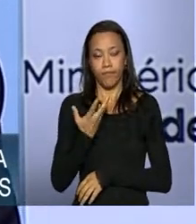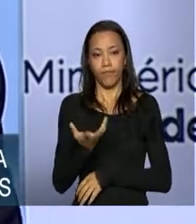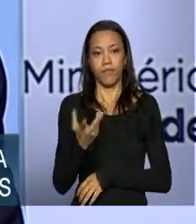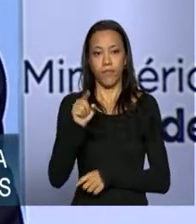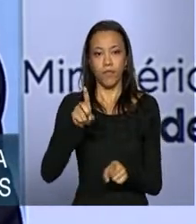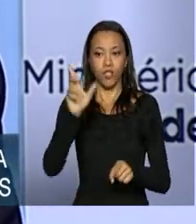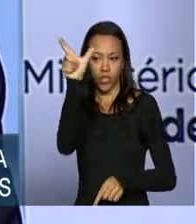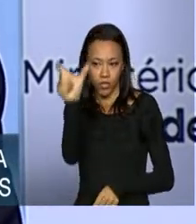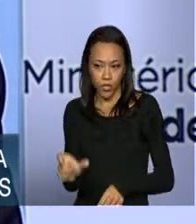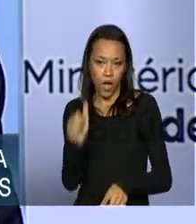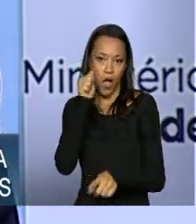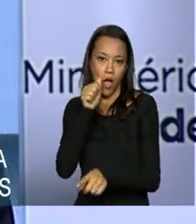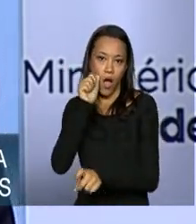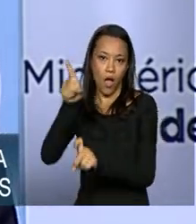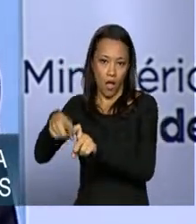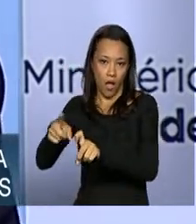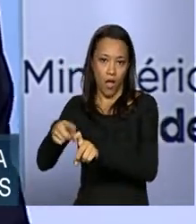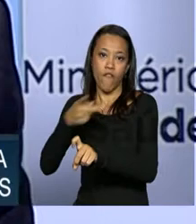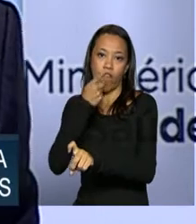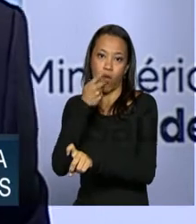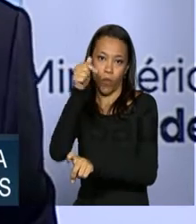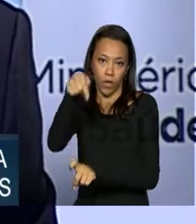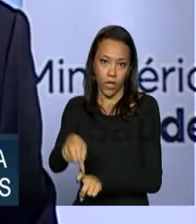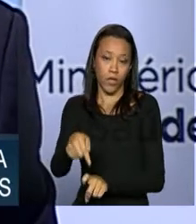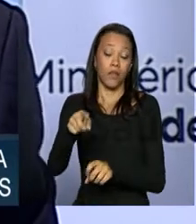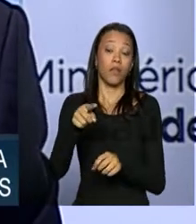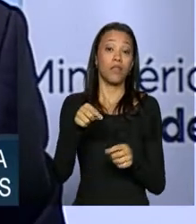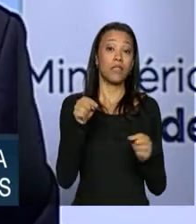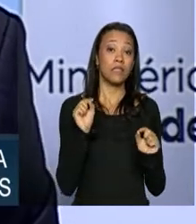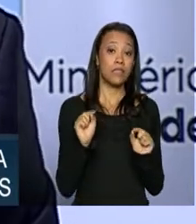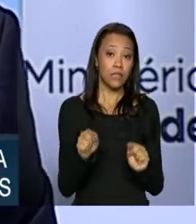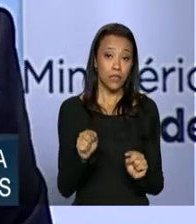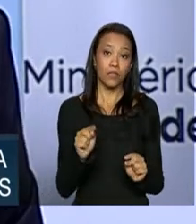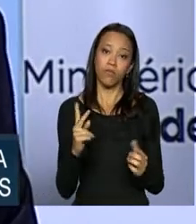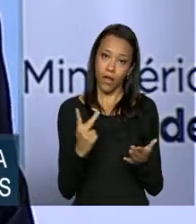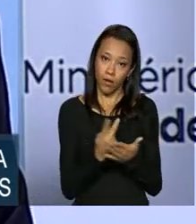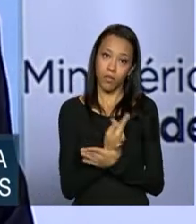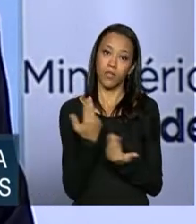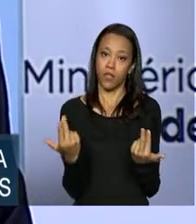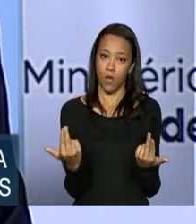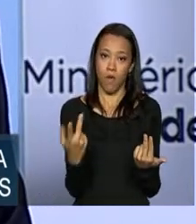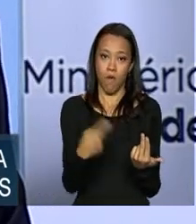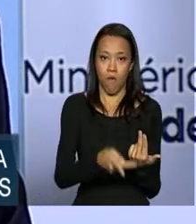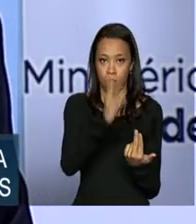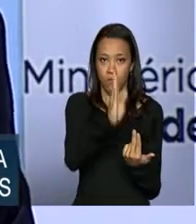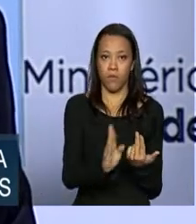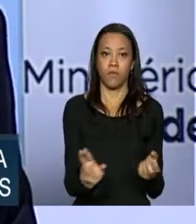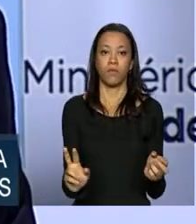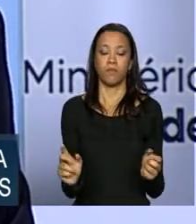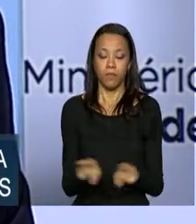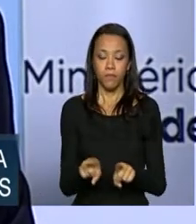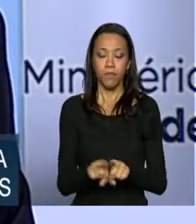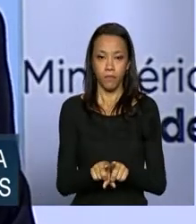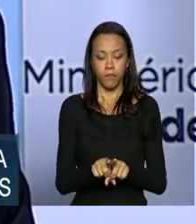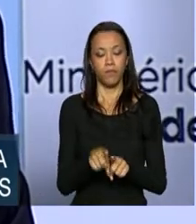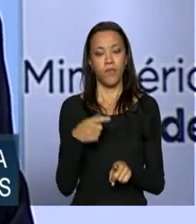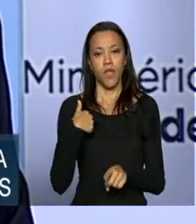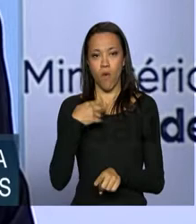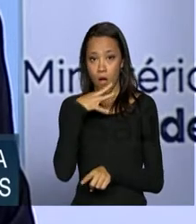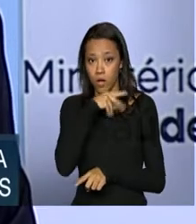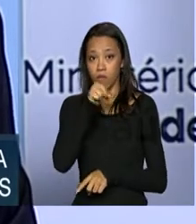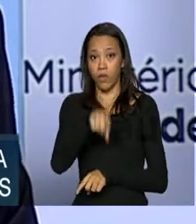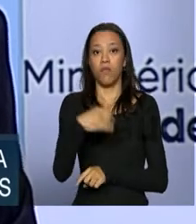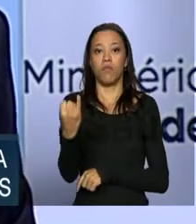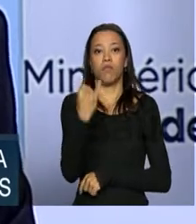doutora Débora aqui destacou, ela passa também a ser uma tendência em nosso país. Acho que é importante também